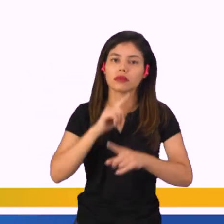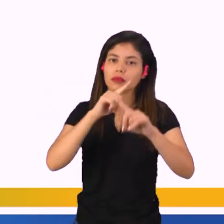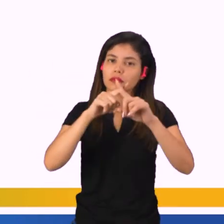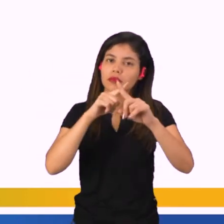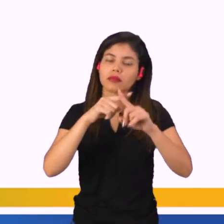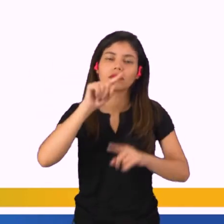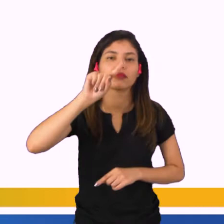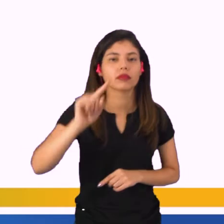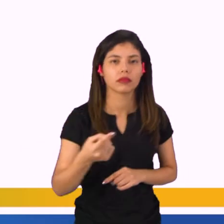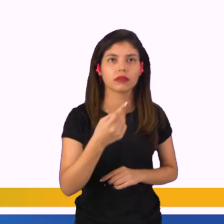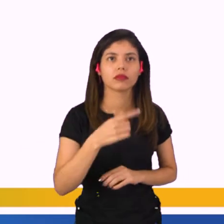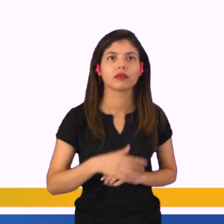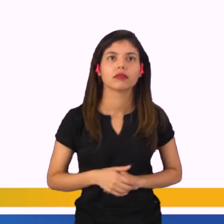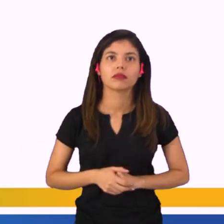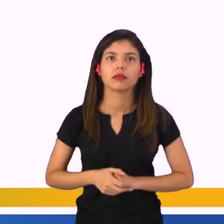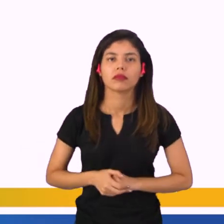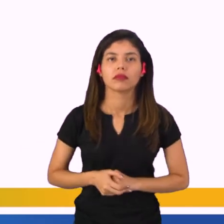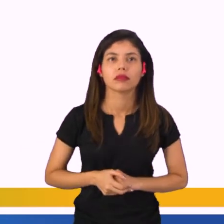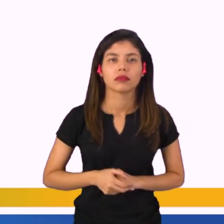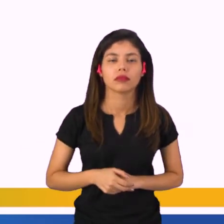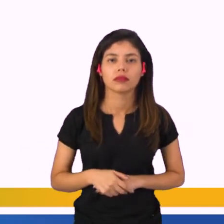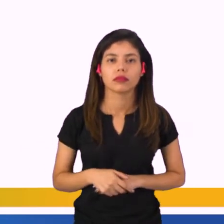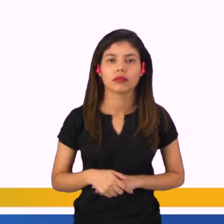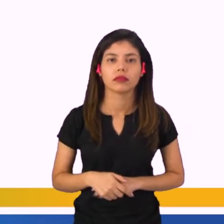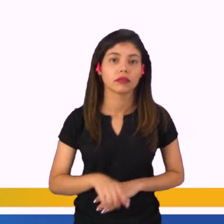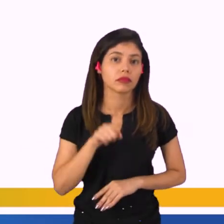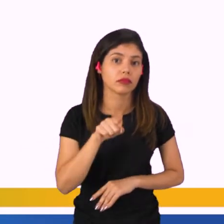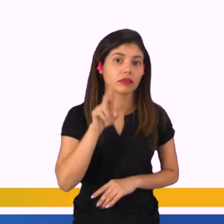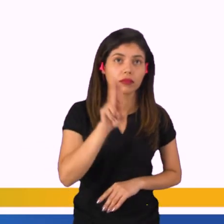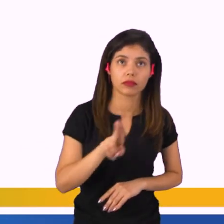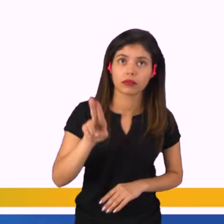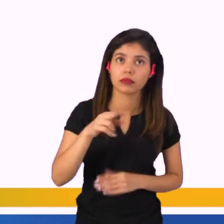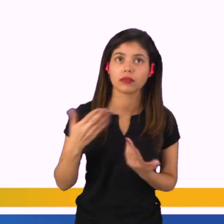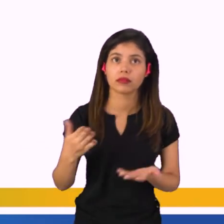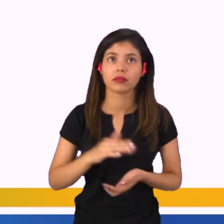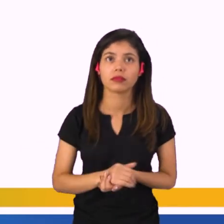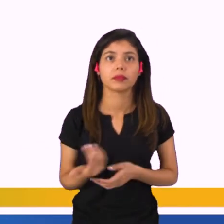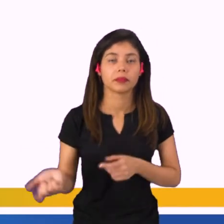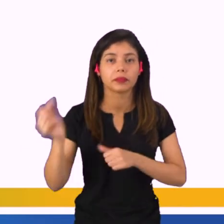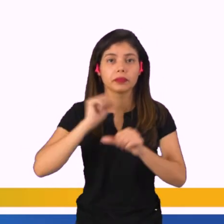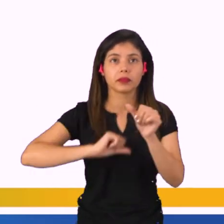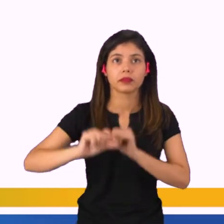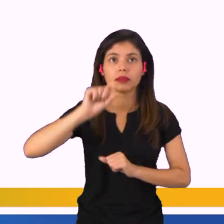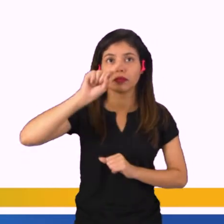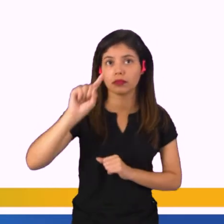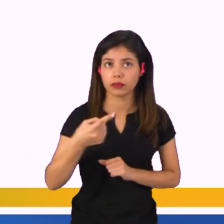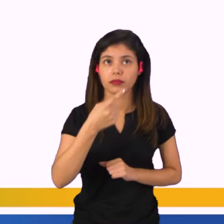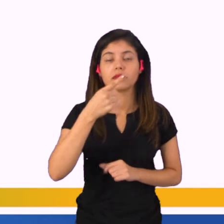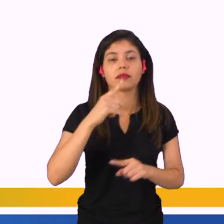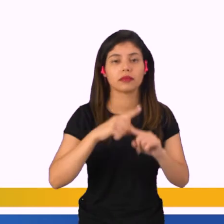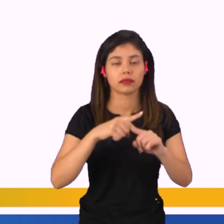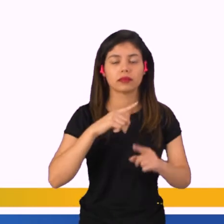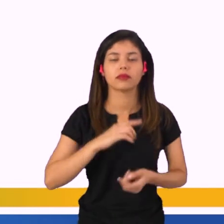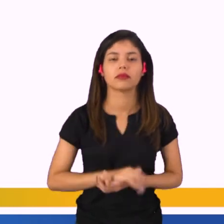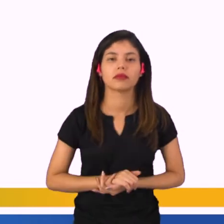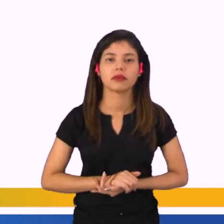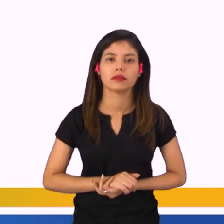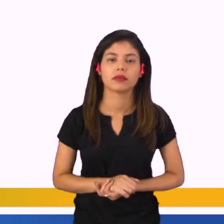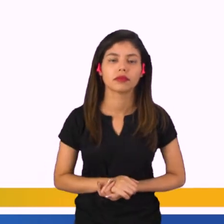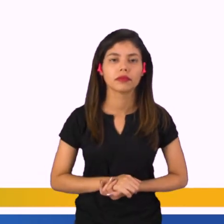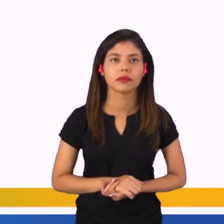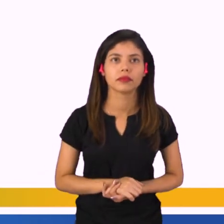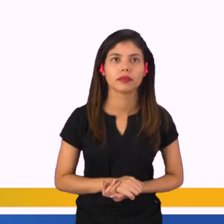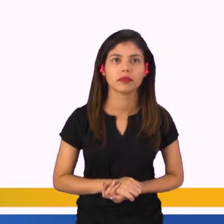para grama, você multiplica por 1000. E se você tiver a unidade em grama e quiser converter para miligrama, você